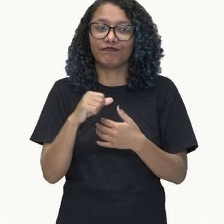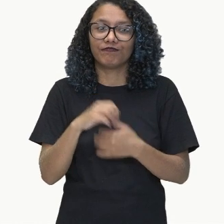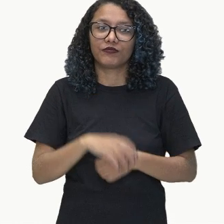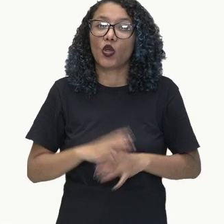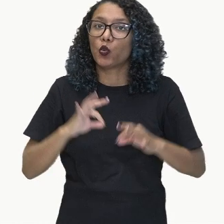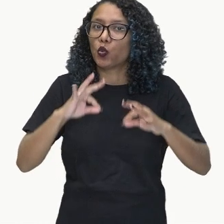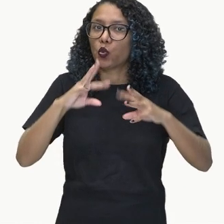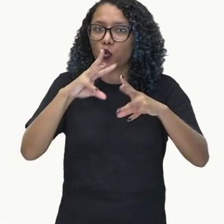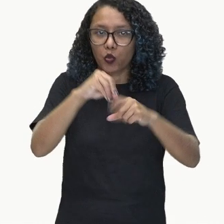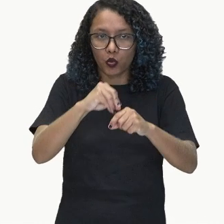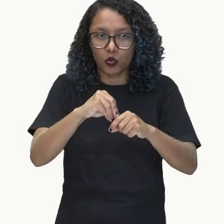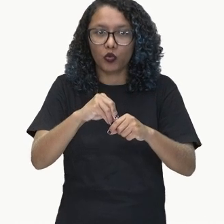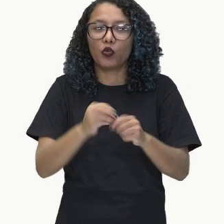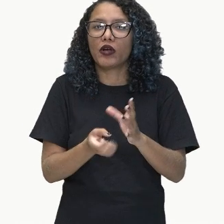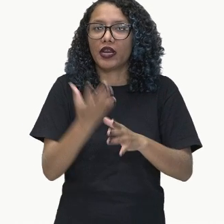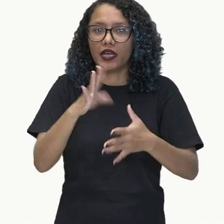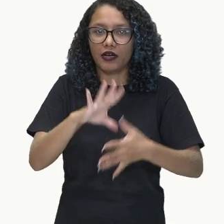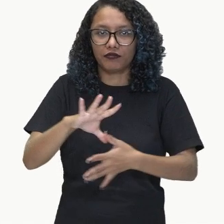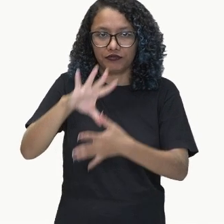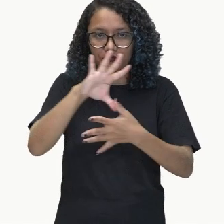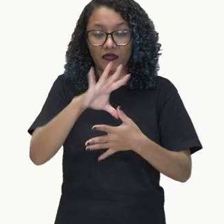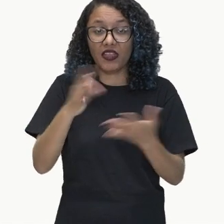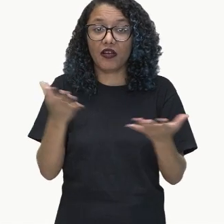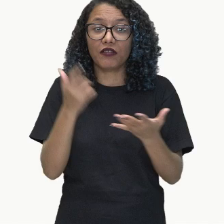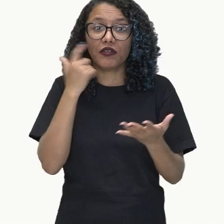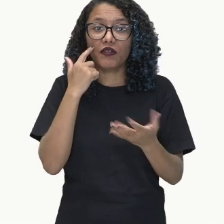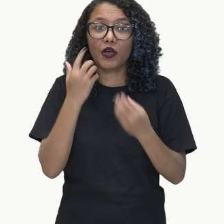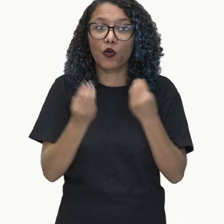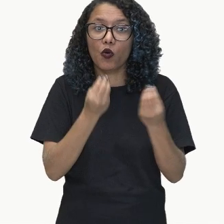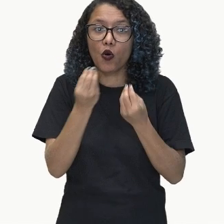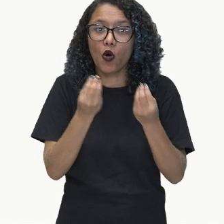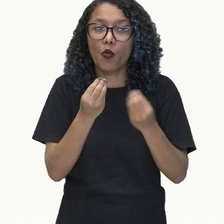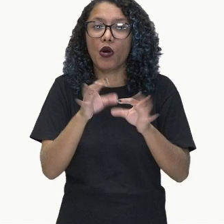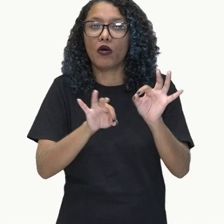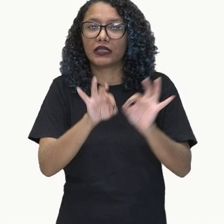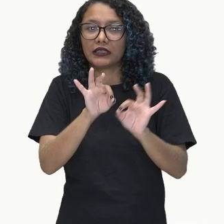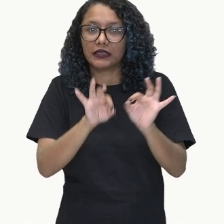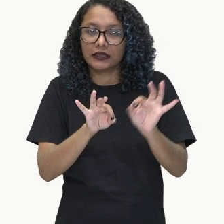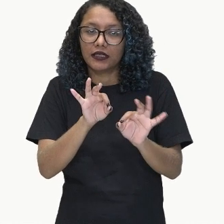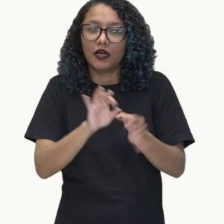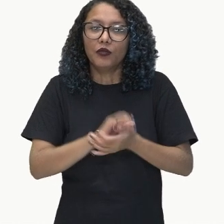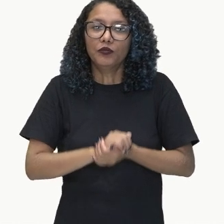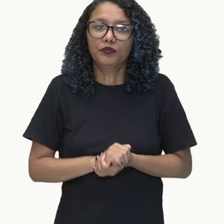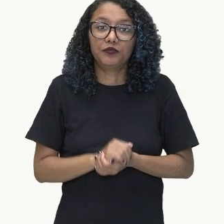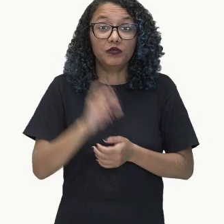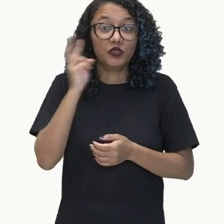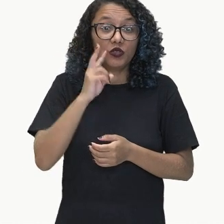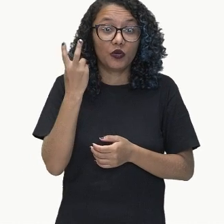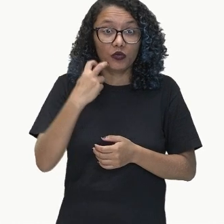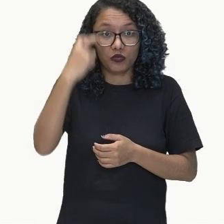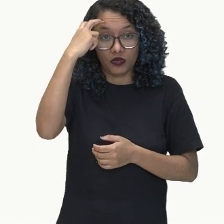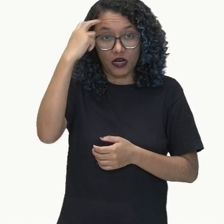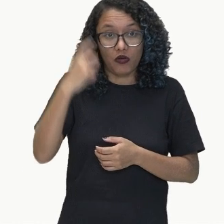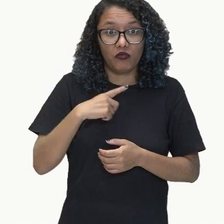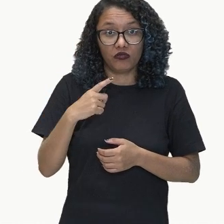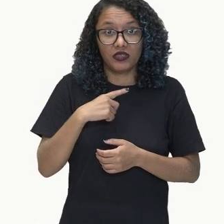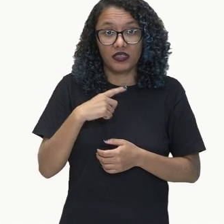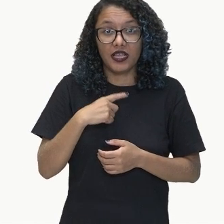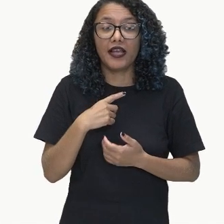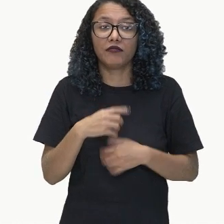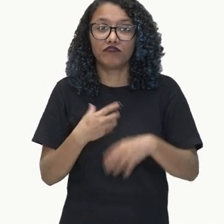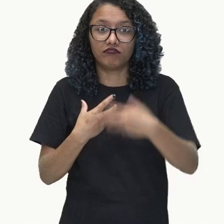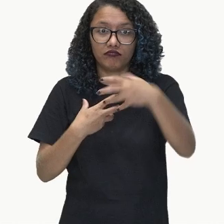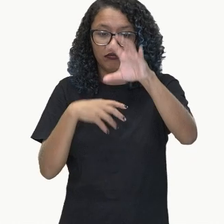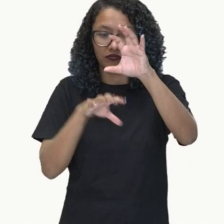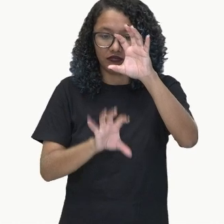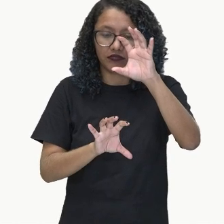regionalização histórico-cultural. Nessa eu vou ter apenas 2 grupos de países. Em vermelho eu tenho o grupo da